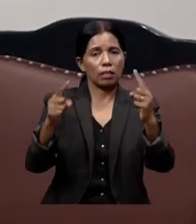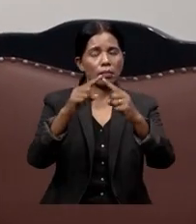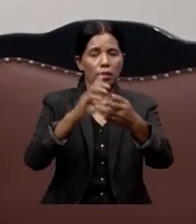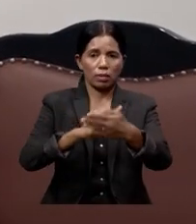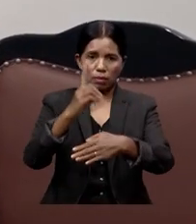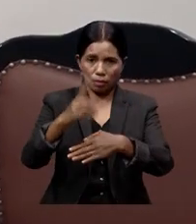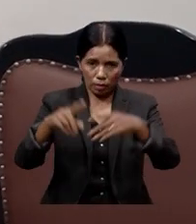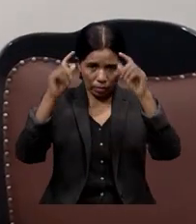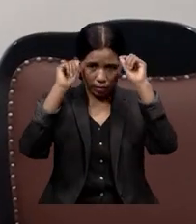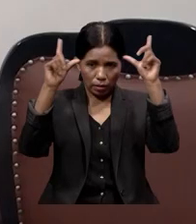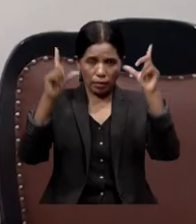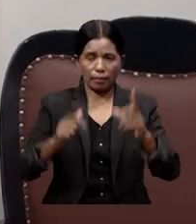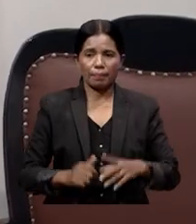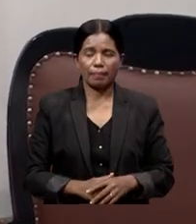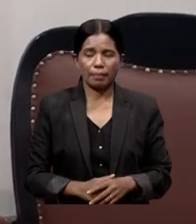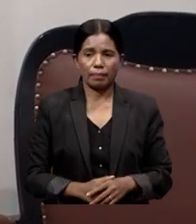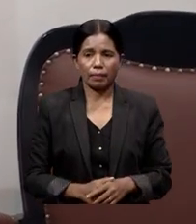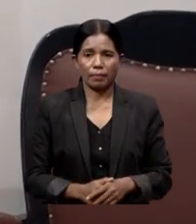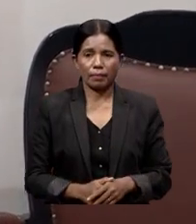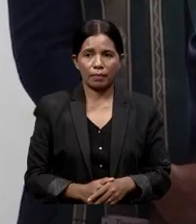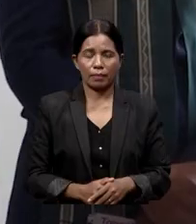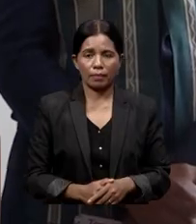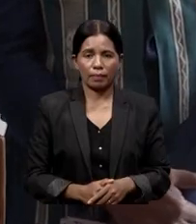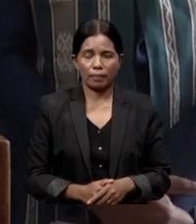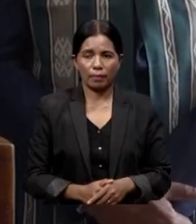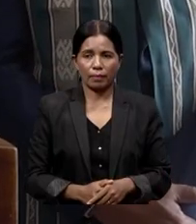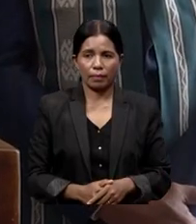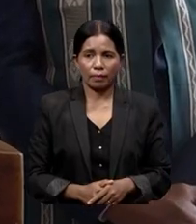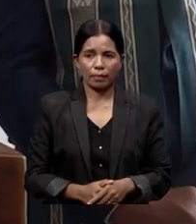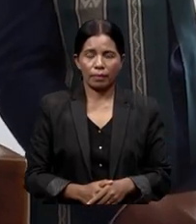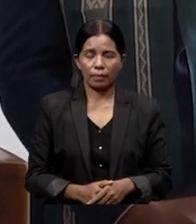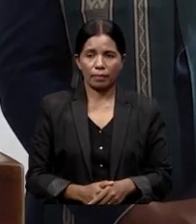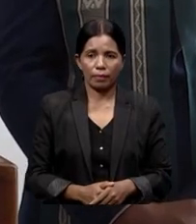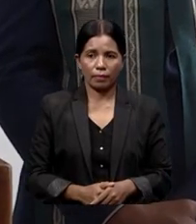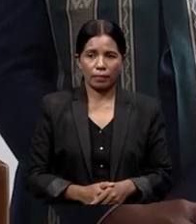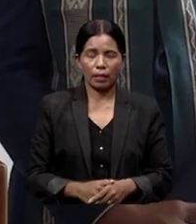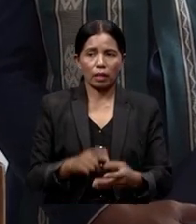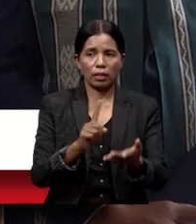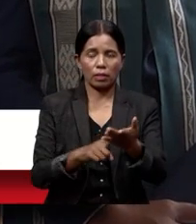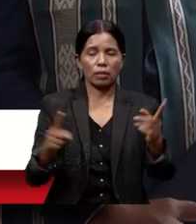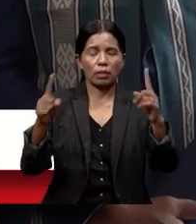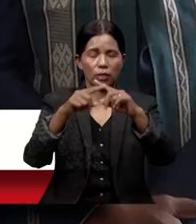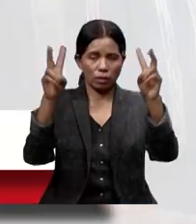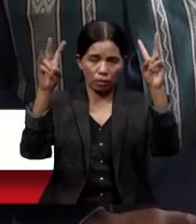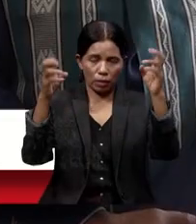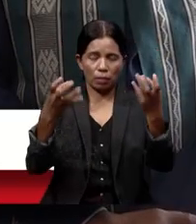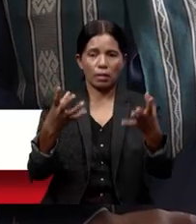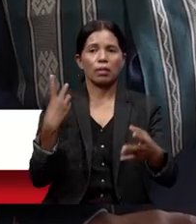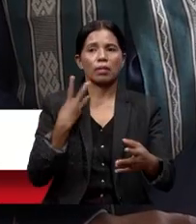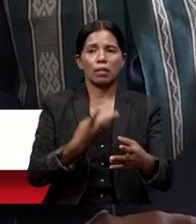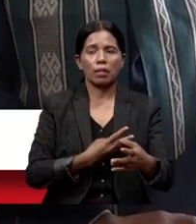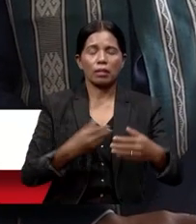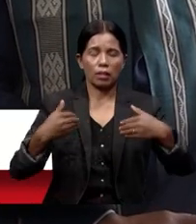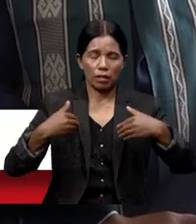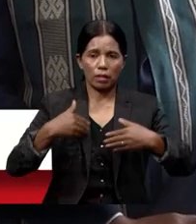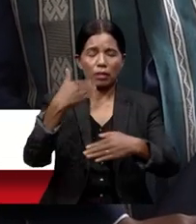timor-lestenian. Of course, we covered many topics, but the discussão nem bot topic bar ter teves mas be e a